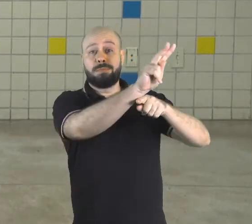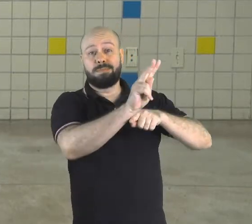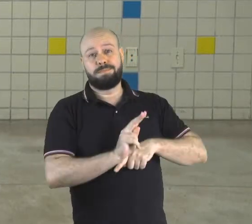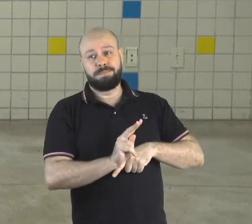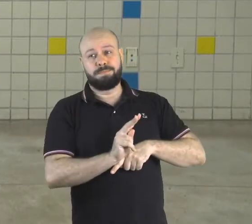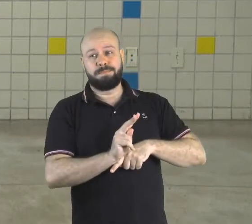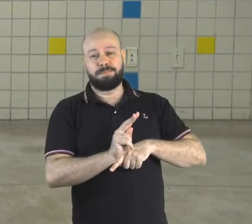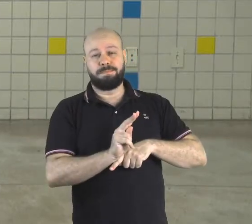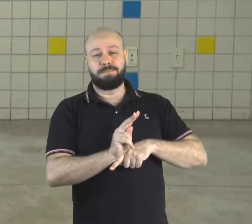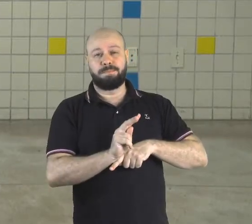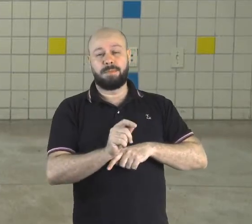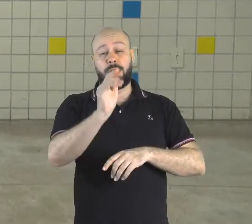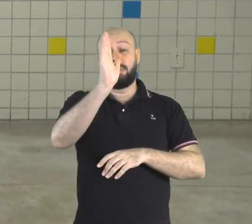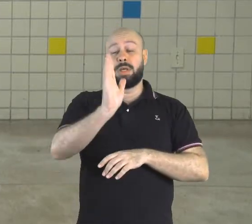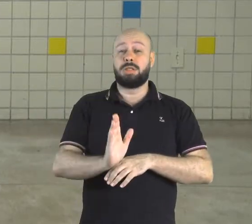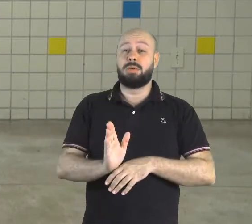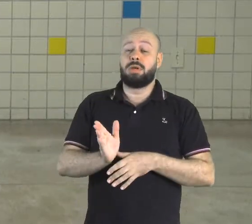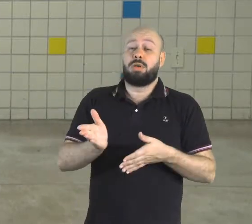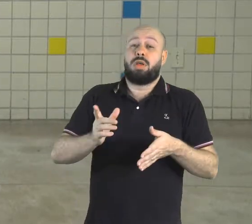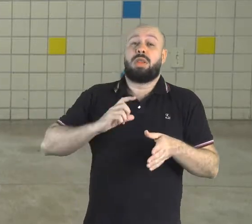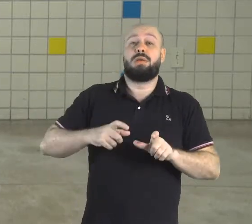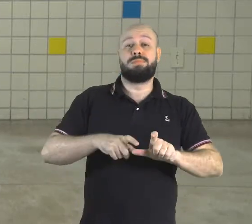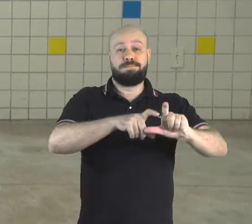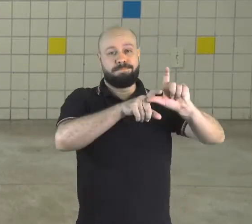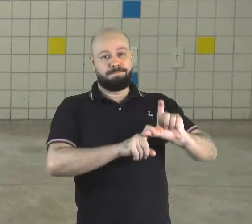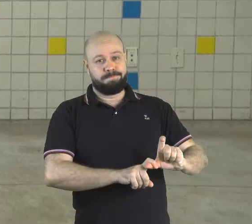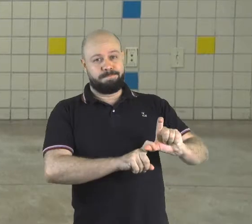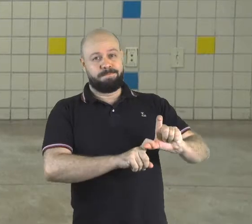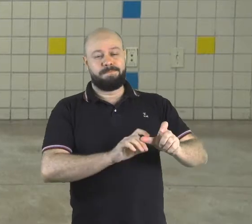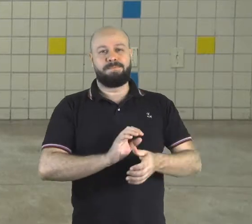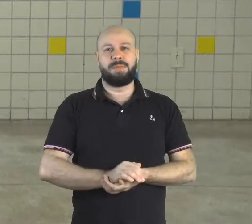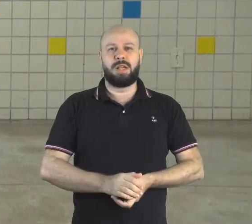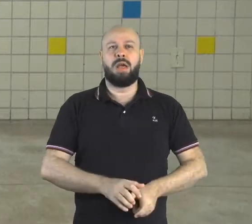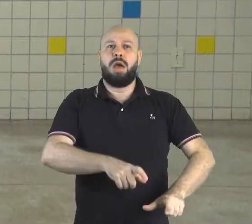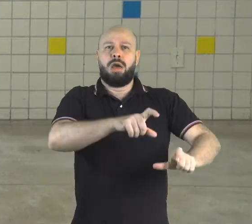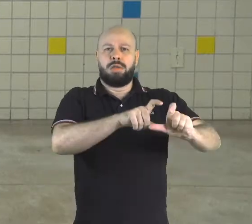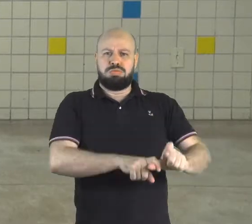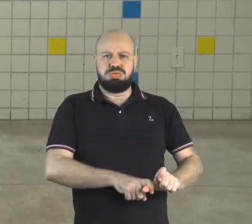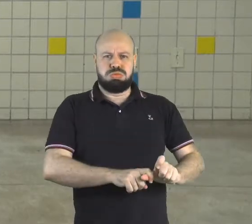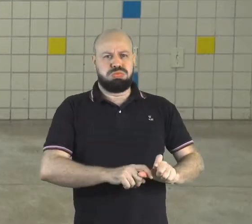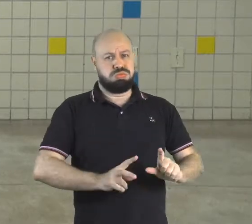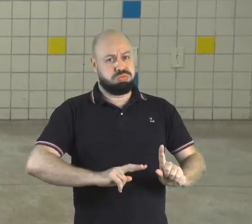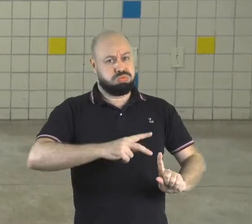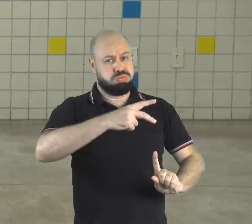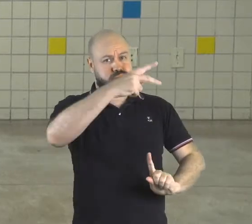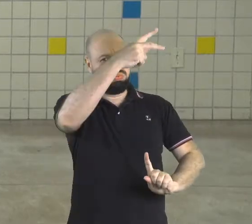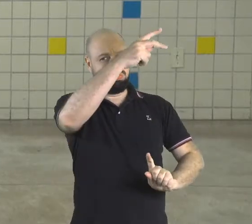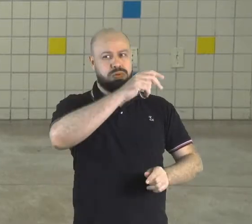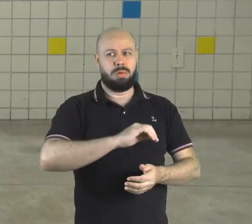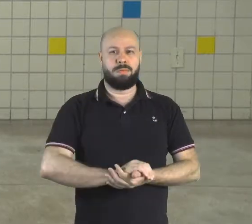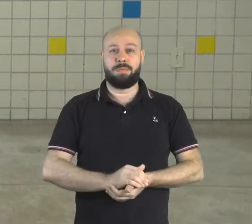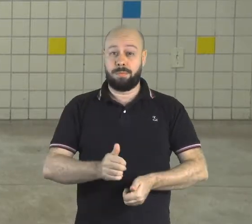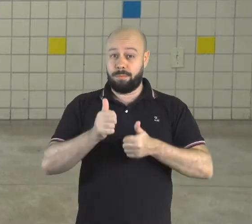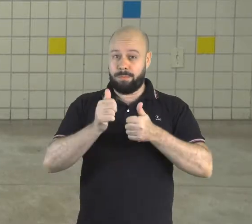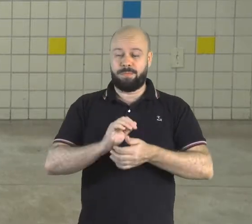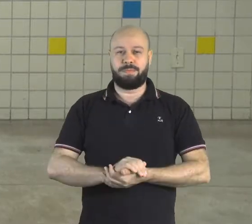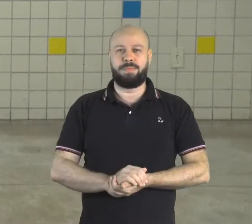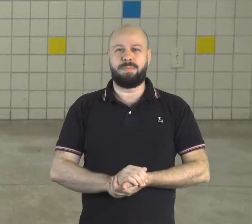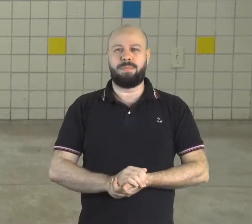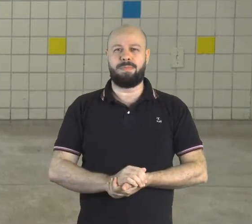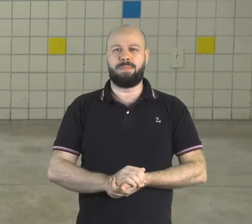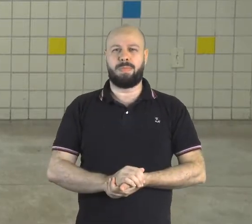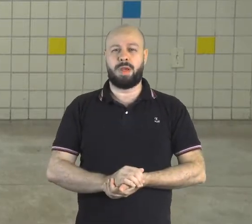empréstimos. E o Brasil tinha agora uma dívida, e essa dívida só aumentava cada vez mais, certo?